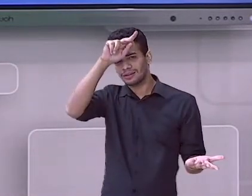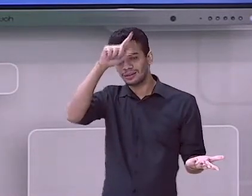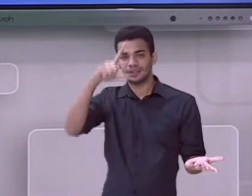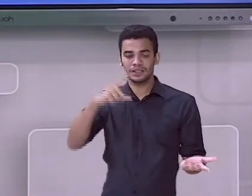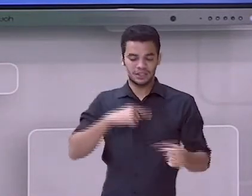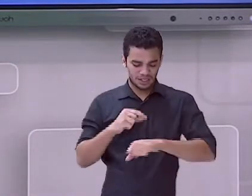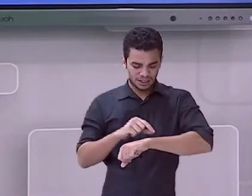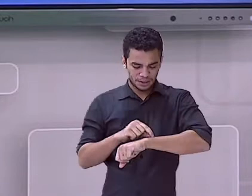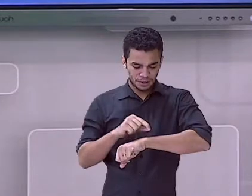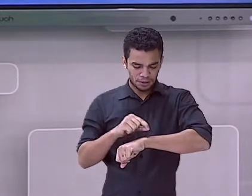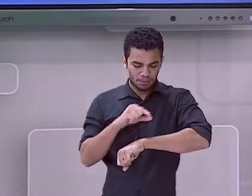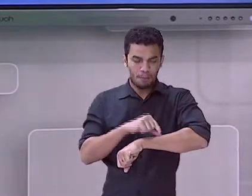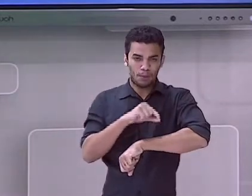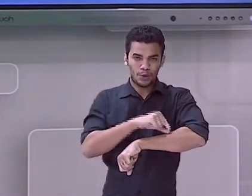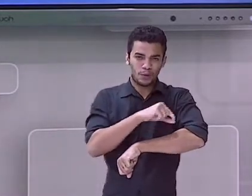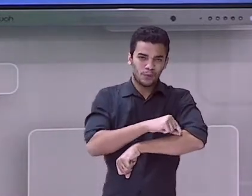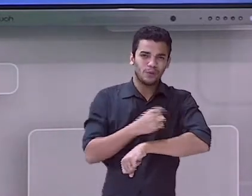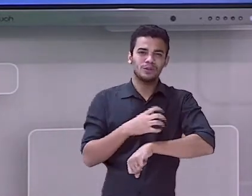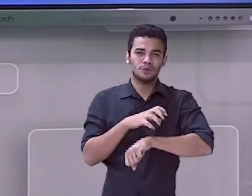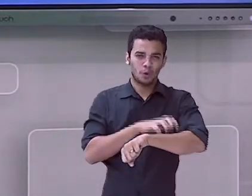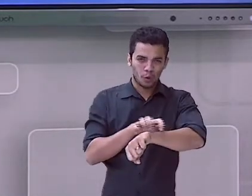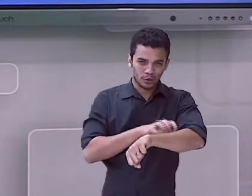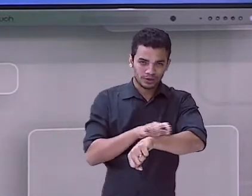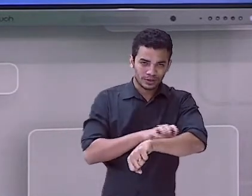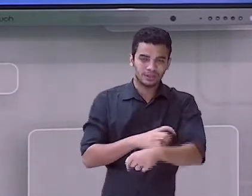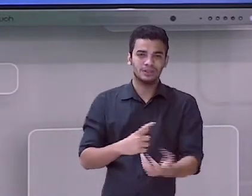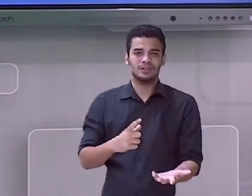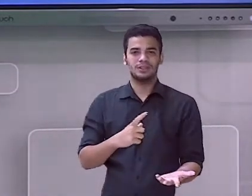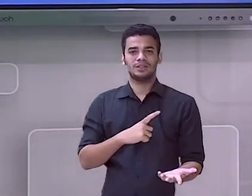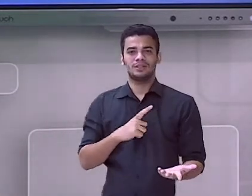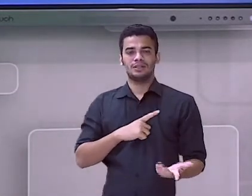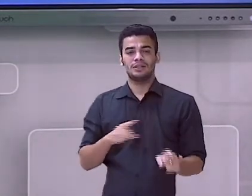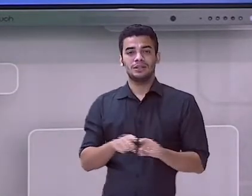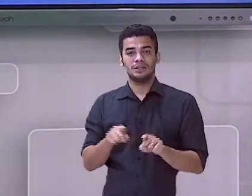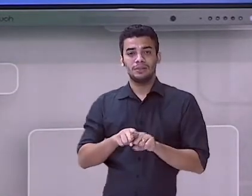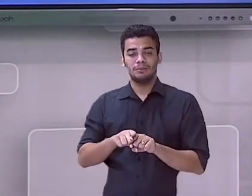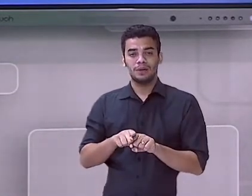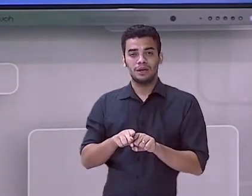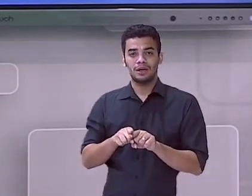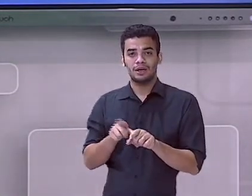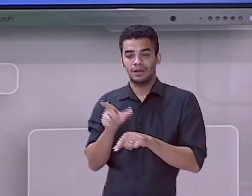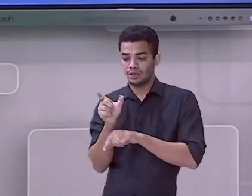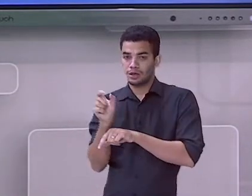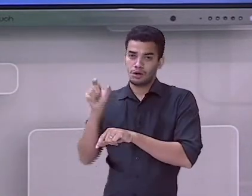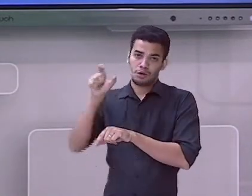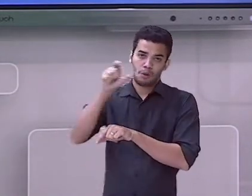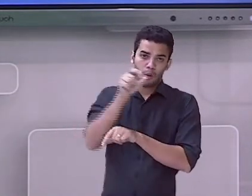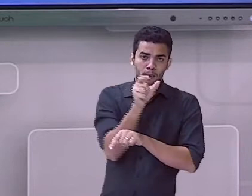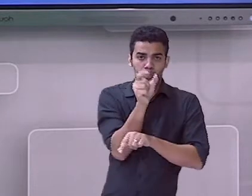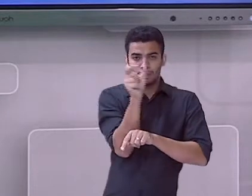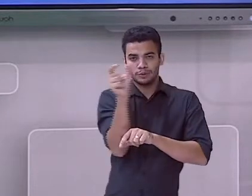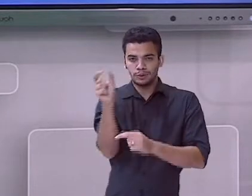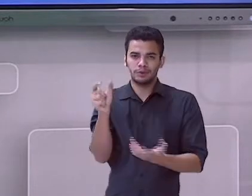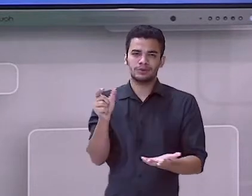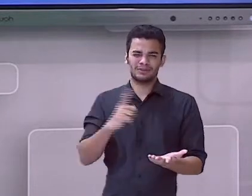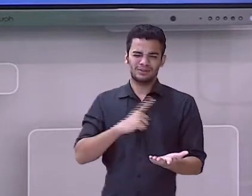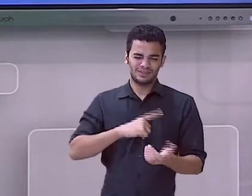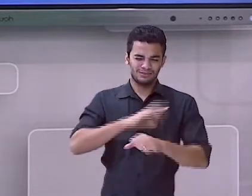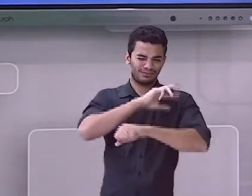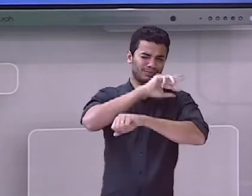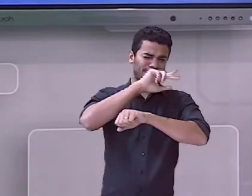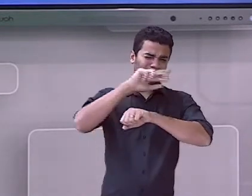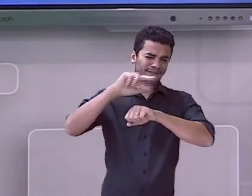cobra, centopeias, besouros, pequenos besouros, joaninhas. Então, olha só quantos animais eu